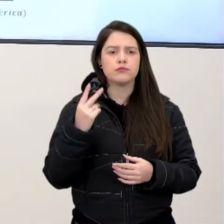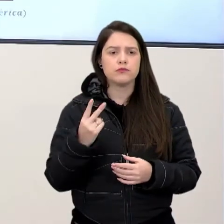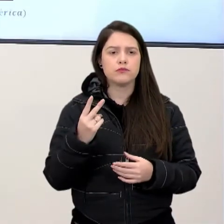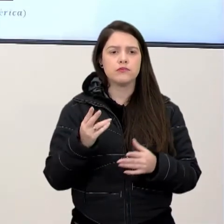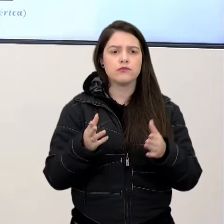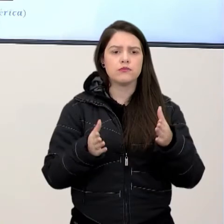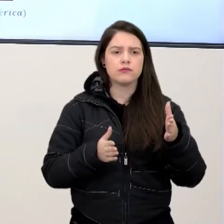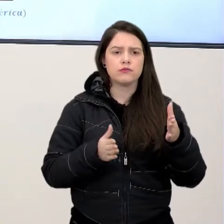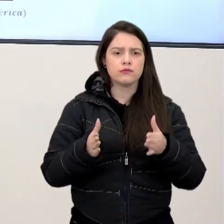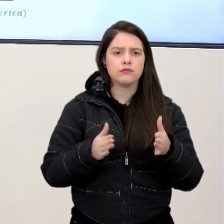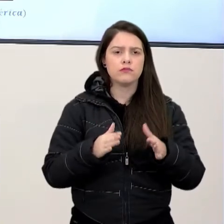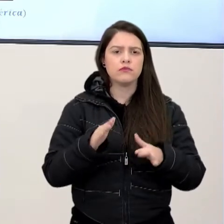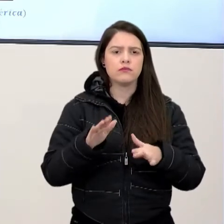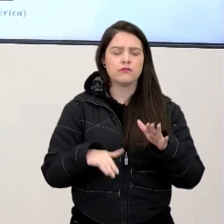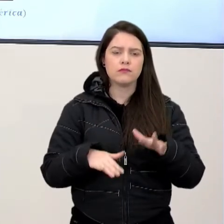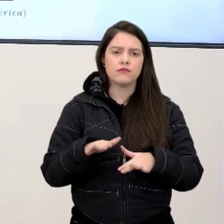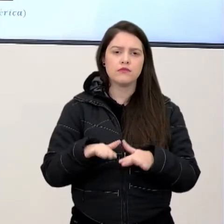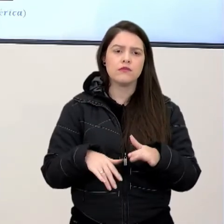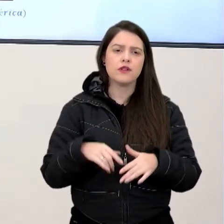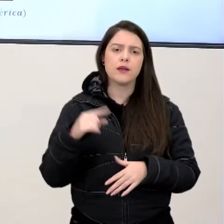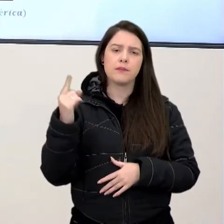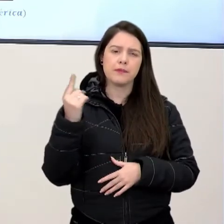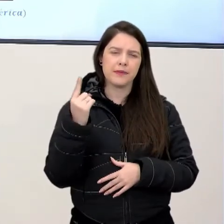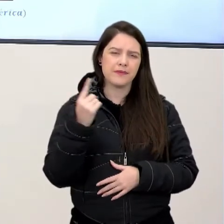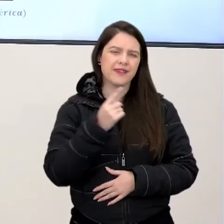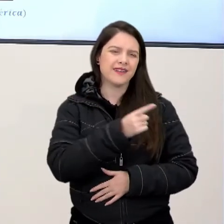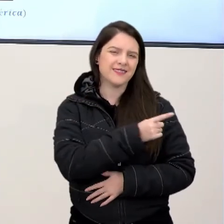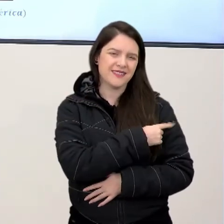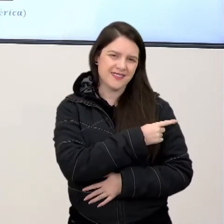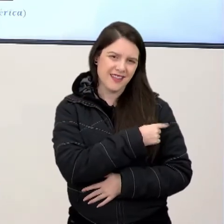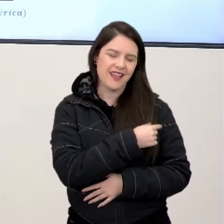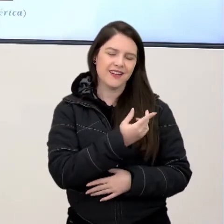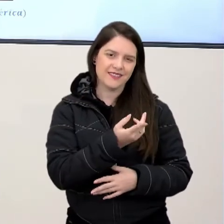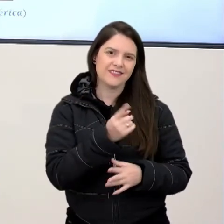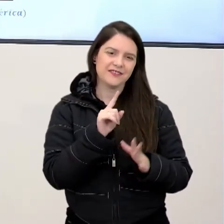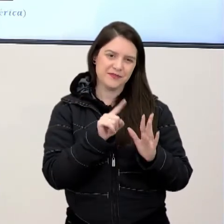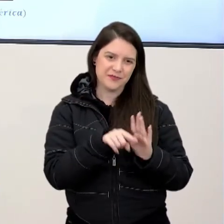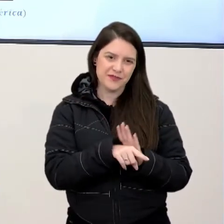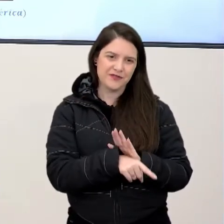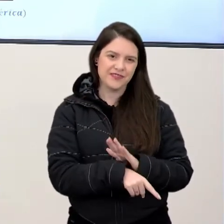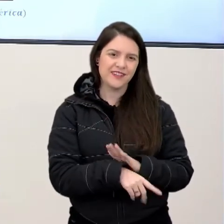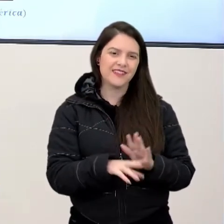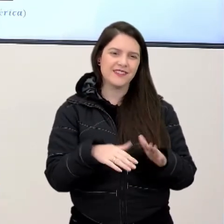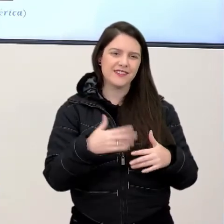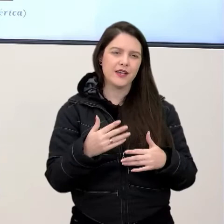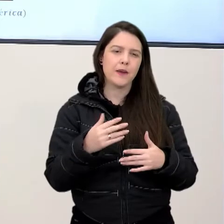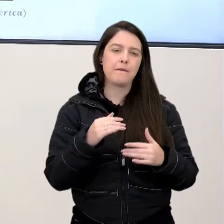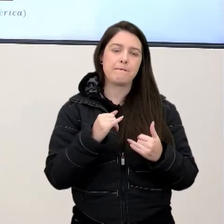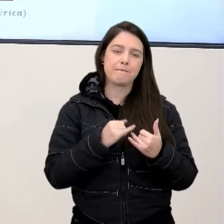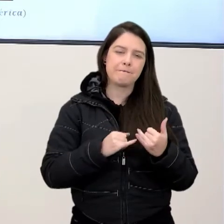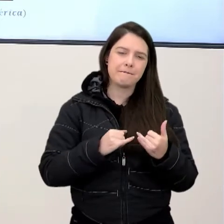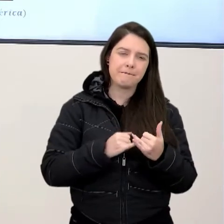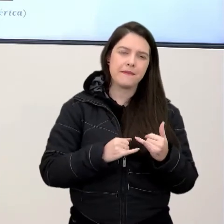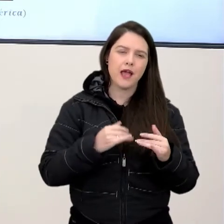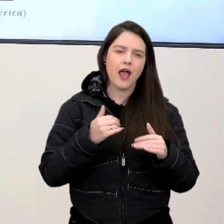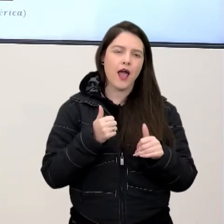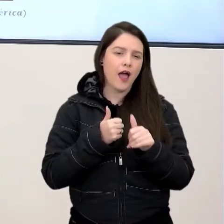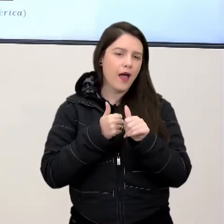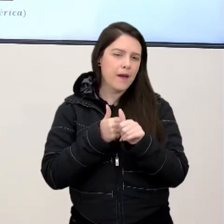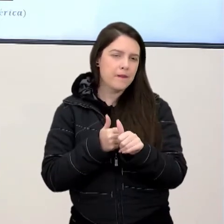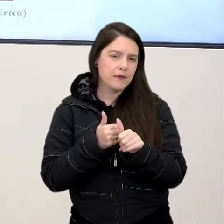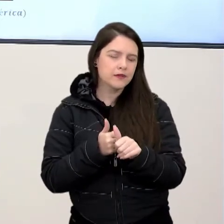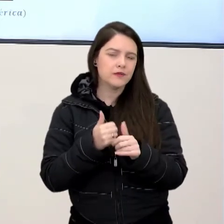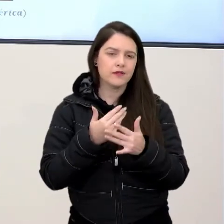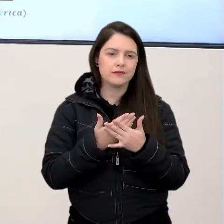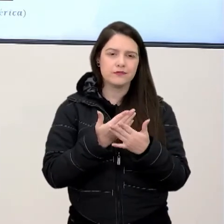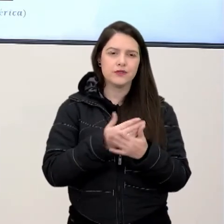estudantes. Lógico que não. Na primeira série estudada aí, não tem. Mas é o quê? É um valor médio aproximado de estudantes por